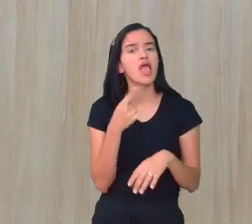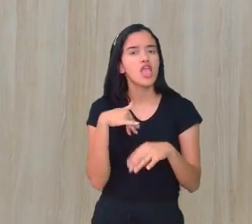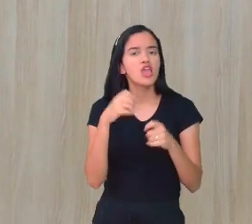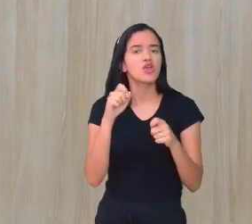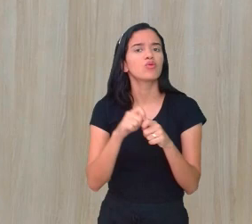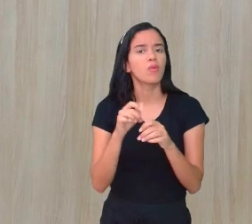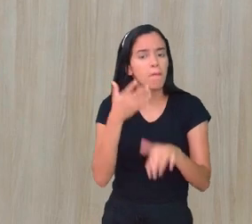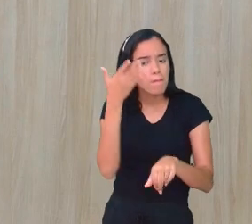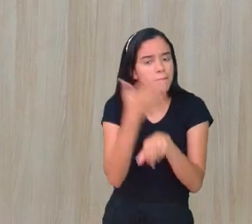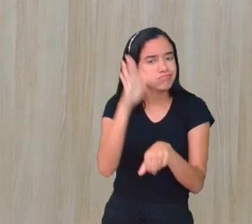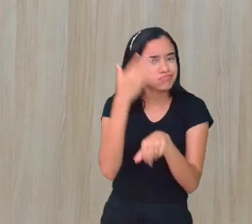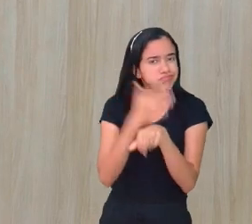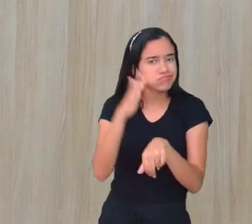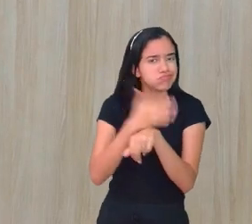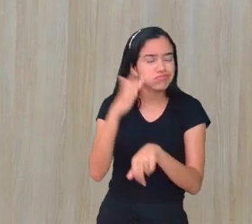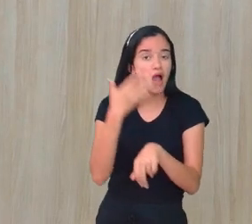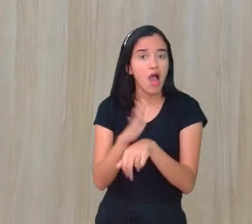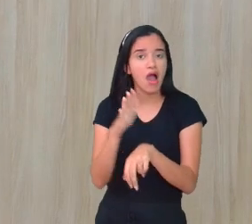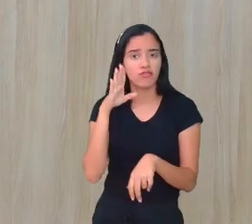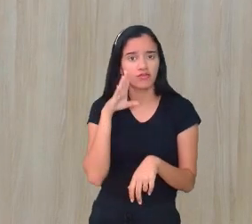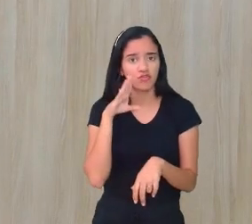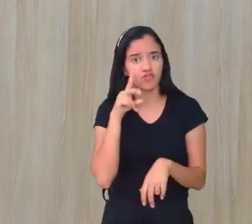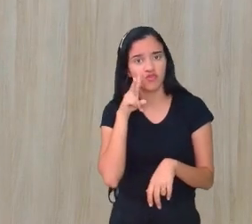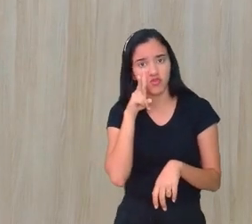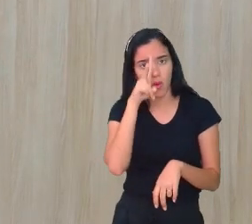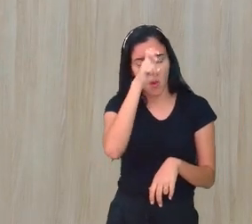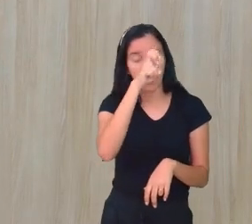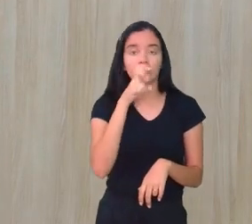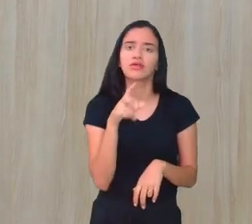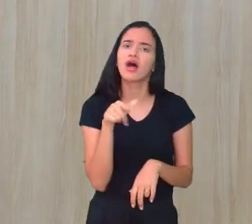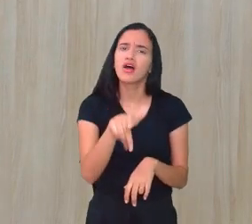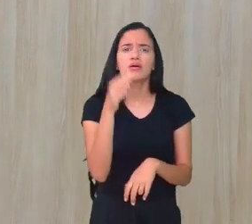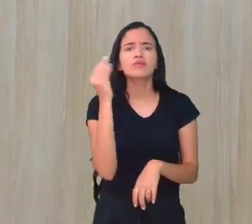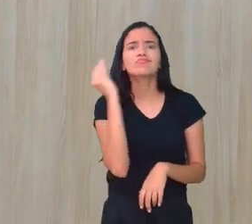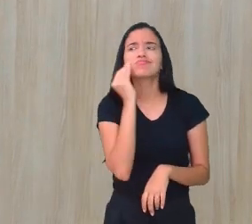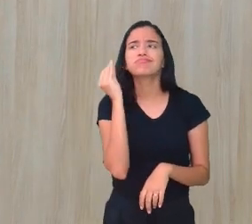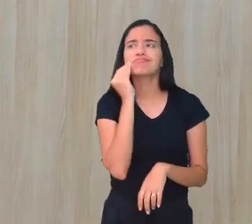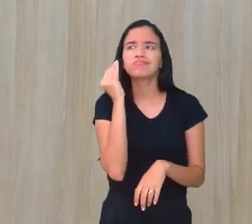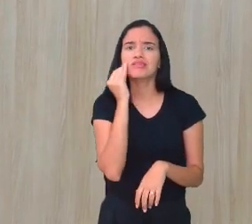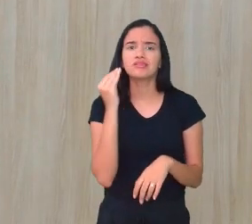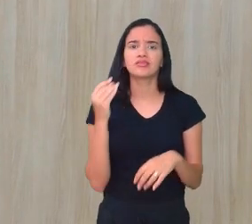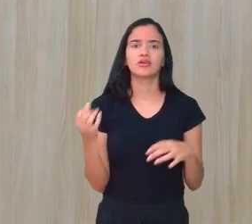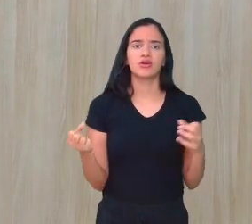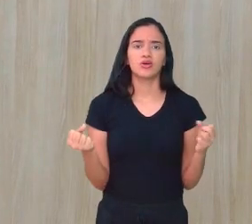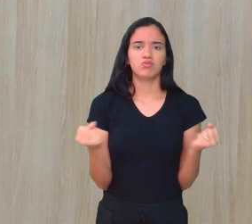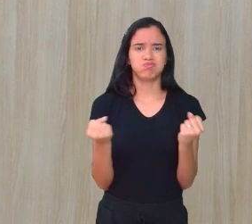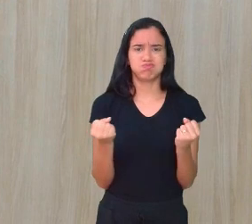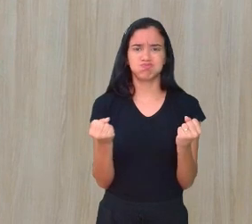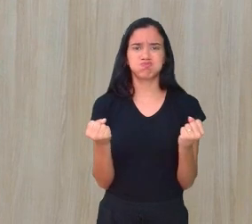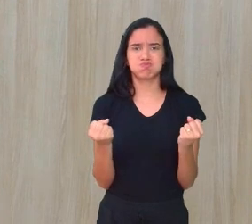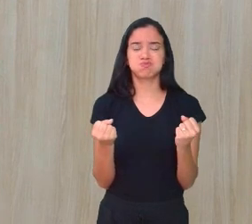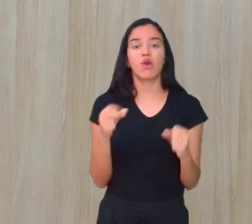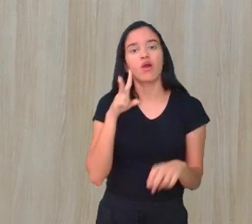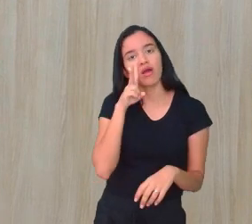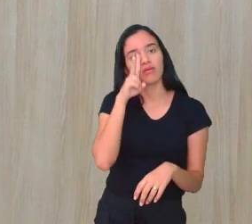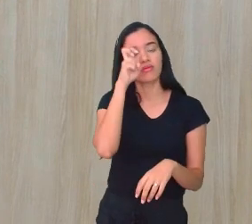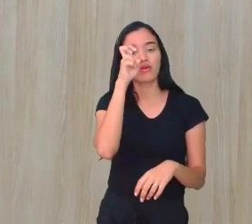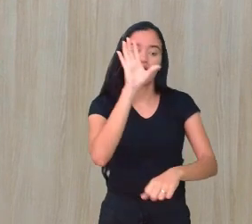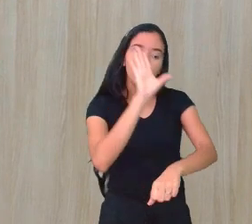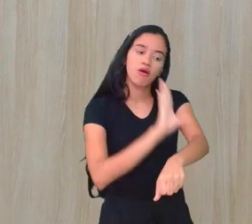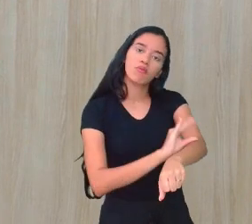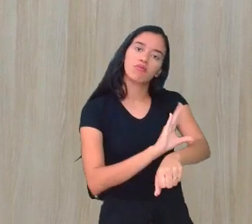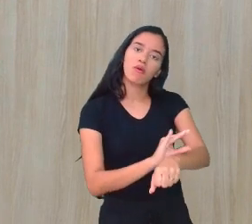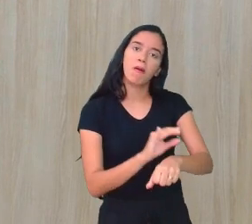a força, né, eu tenho ali o calor. Façam um teste. Fiquem assim, ó, fazendo força. Contraiam os músculos de